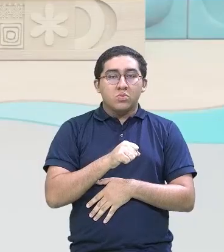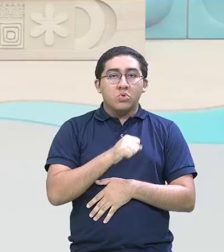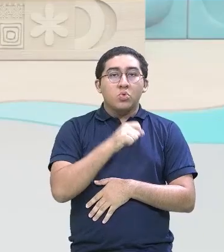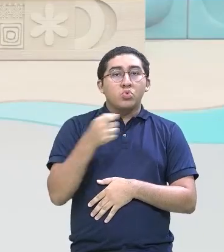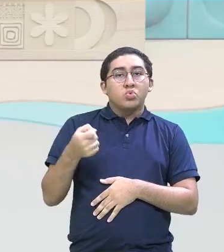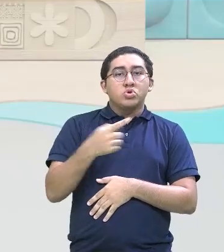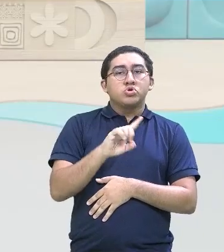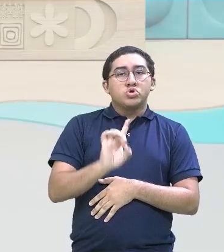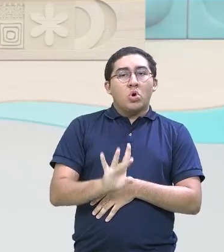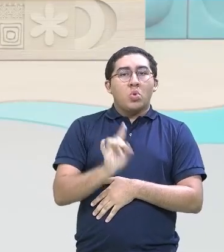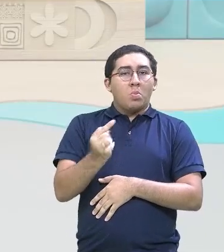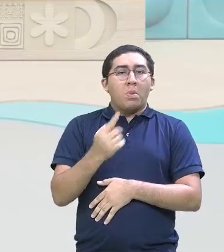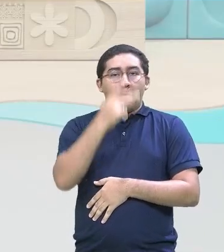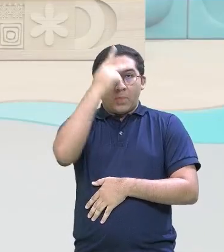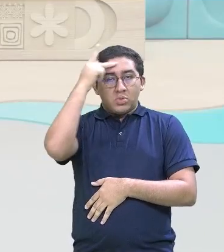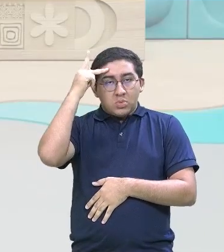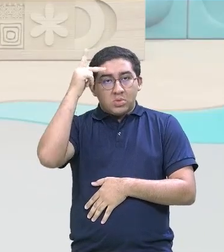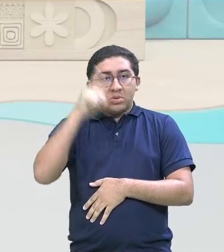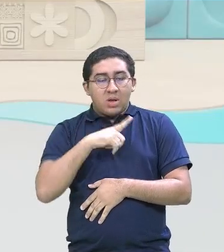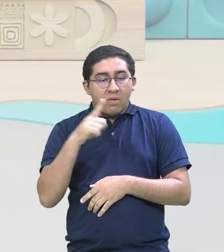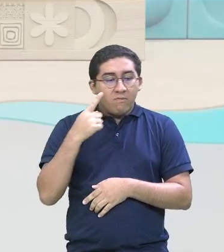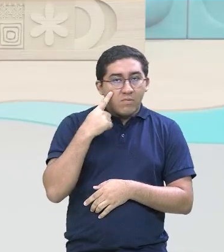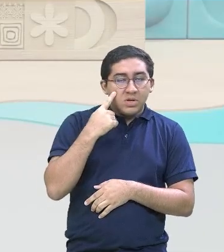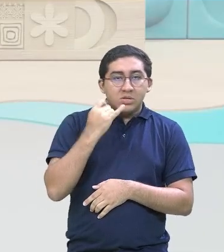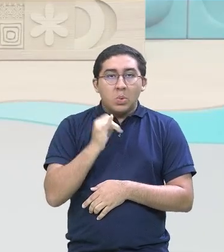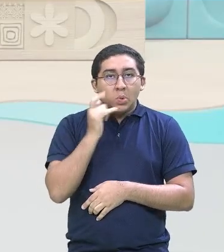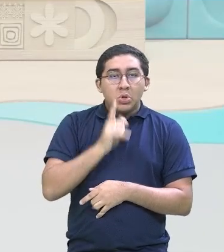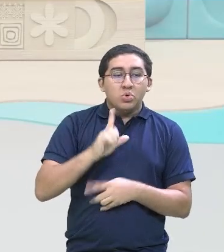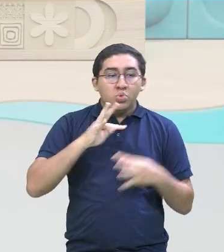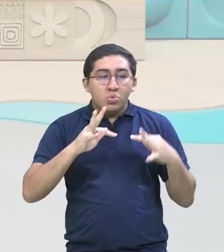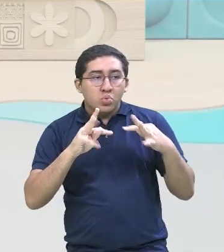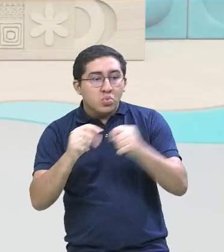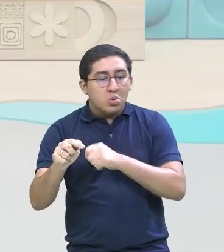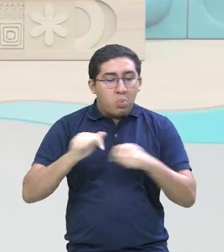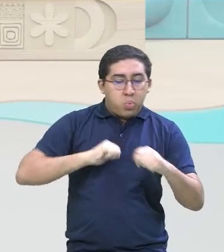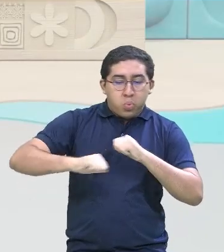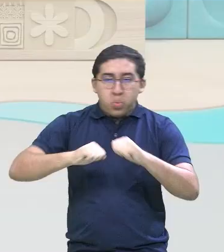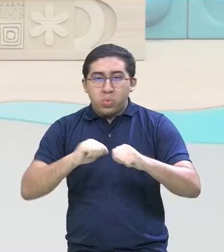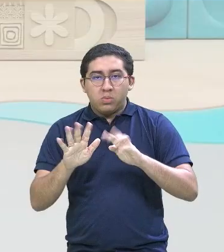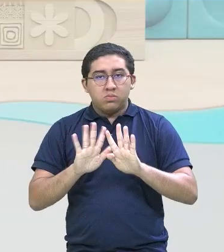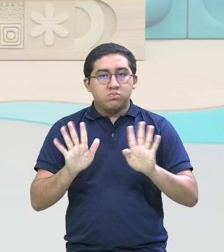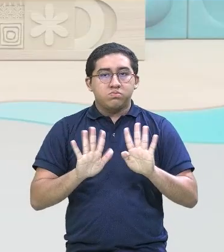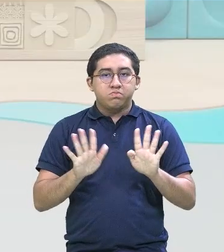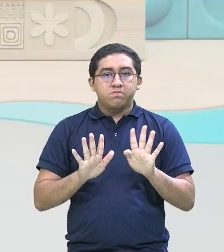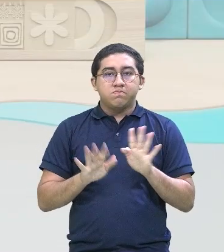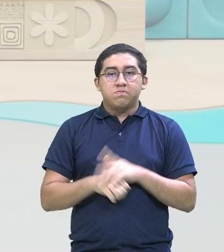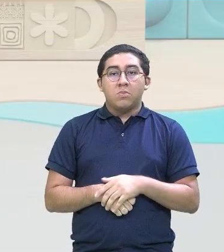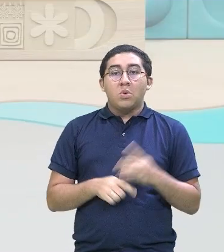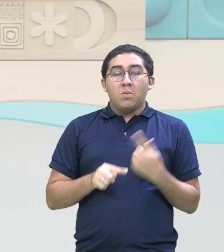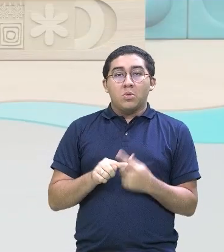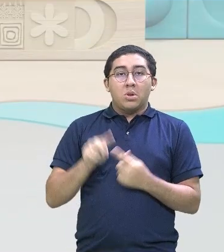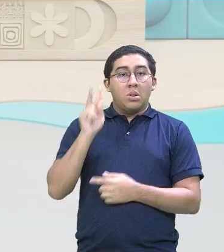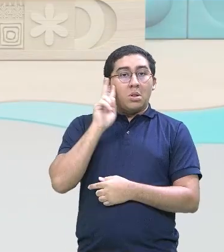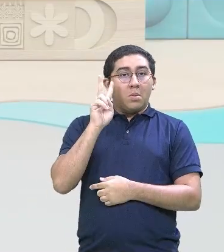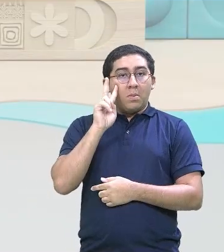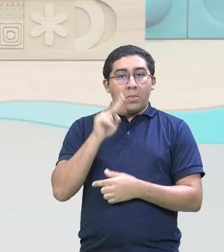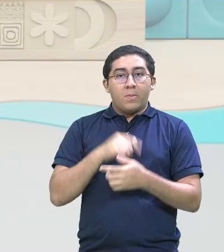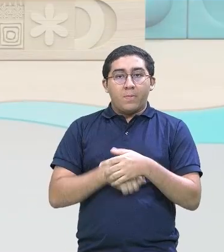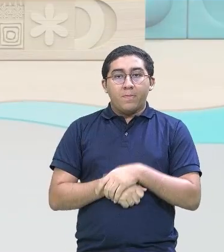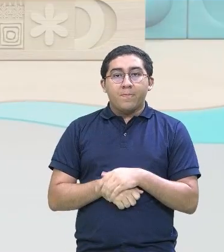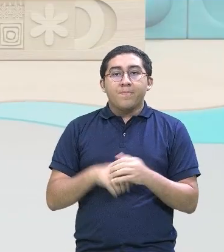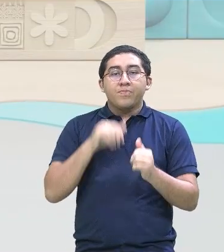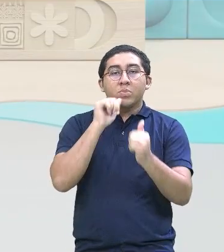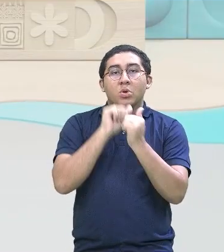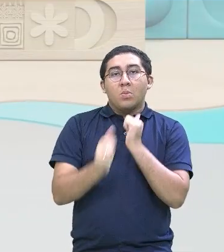uma pessoa tentando fazer tudo sozinho. Porque lembre-se que em esportes de